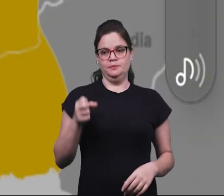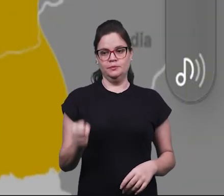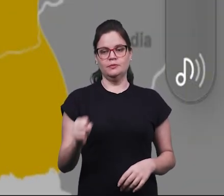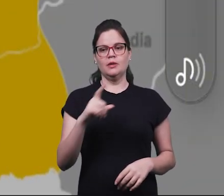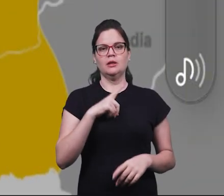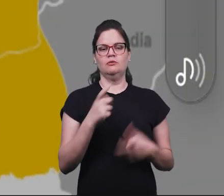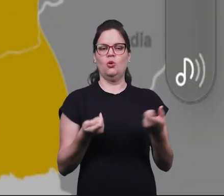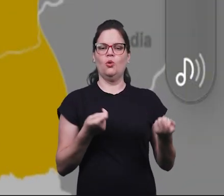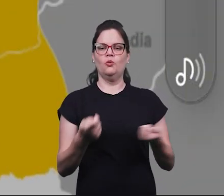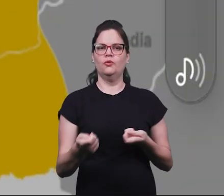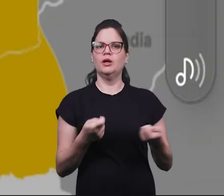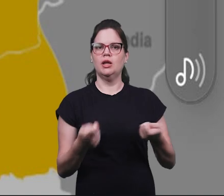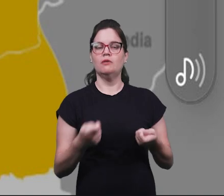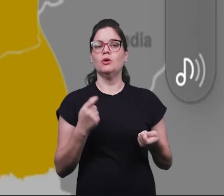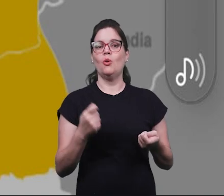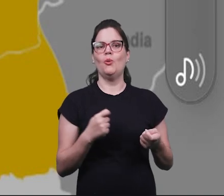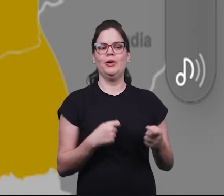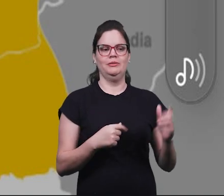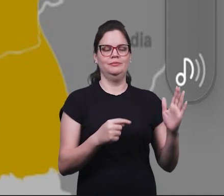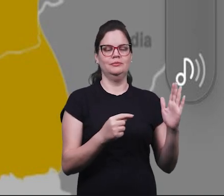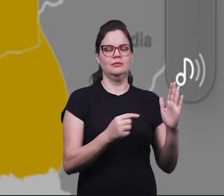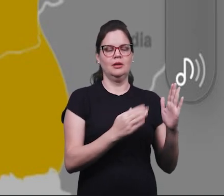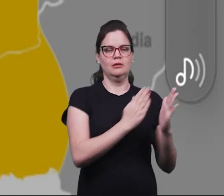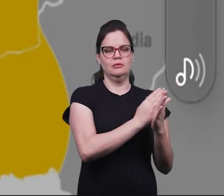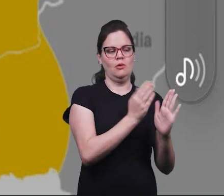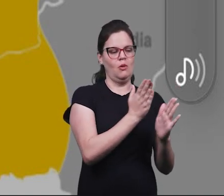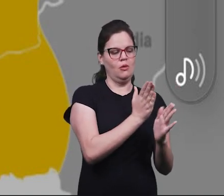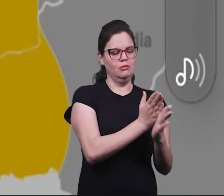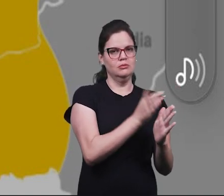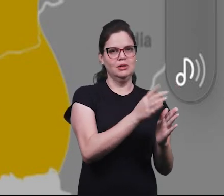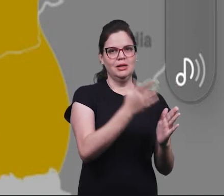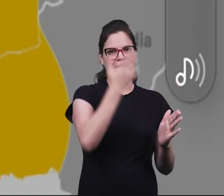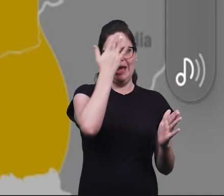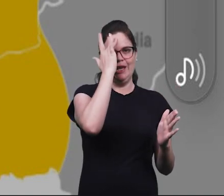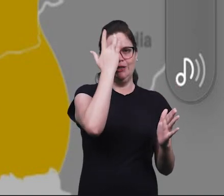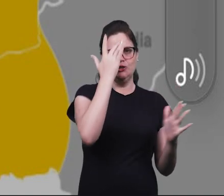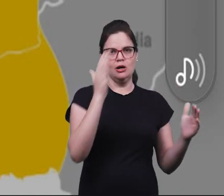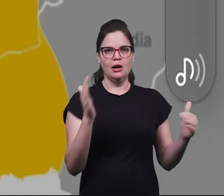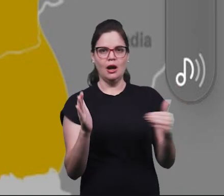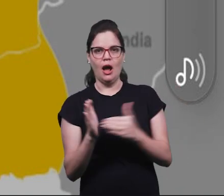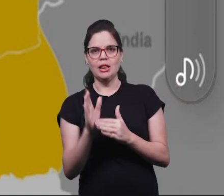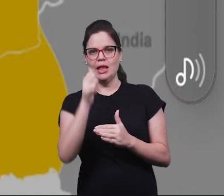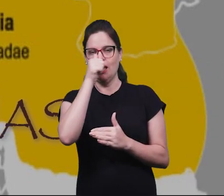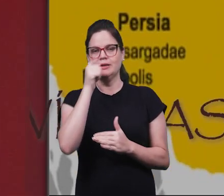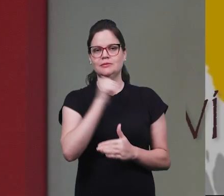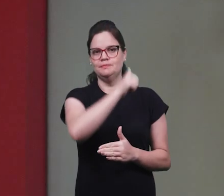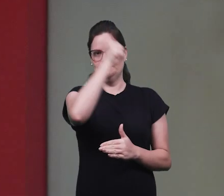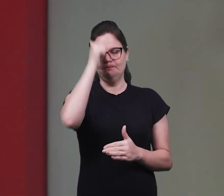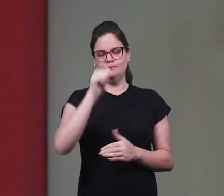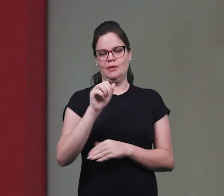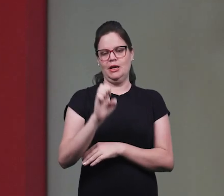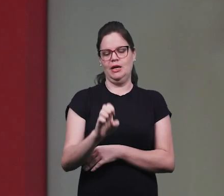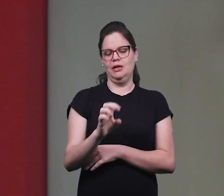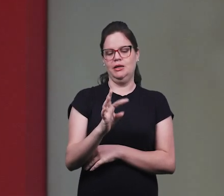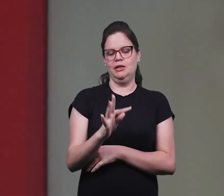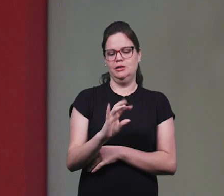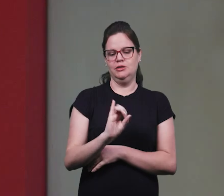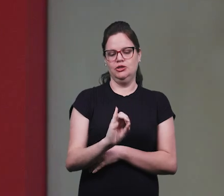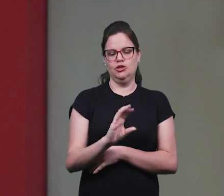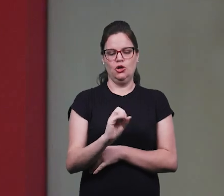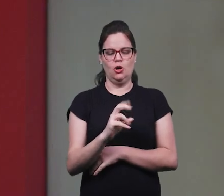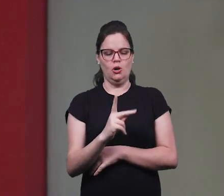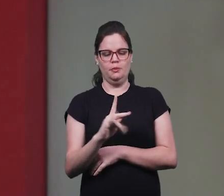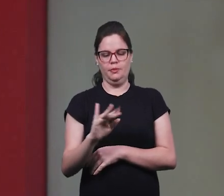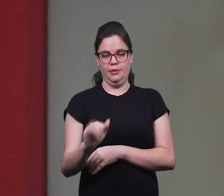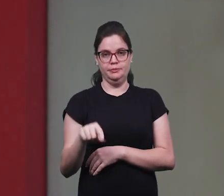capítulo, ele tinha um poderio muito grande, né? Esse homem era um homem poderoso mesmo. Segundo relatos bíblicos, o rei